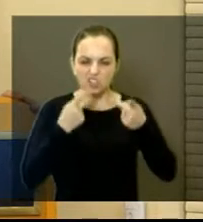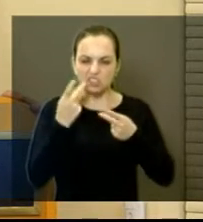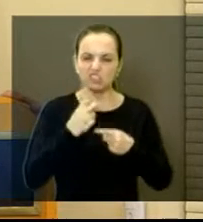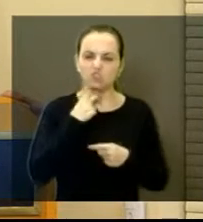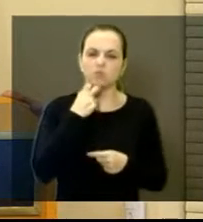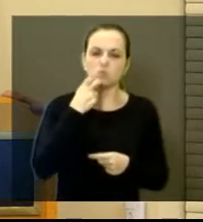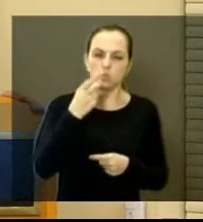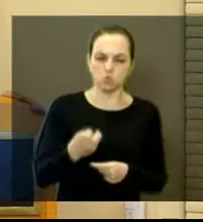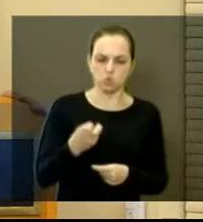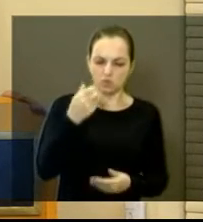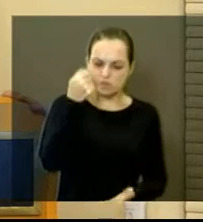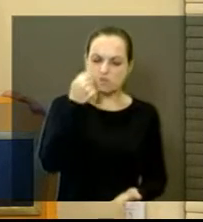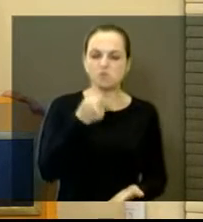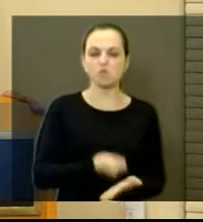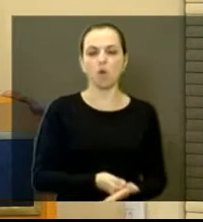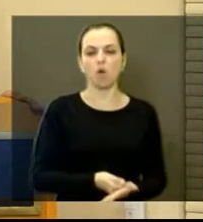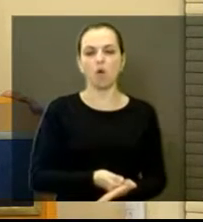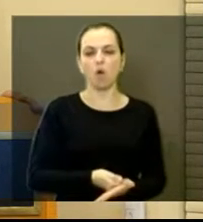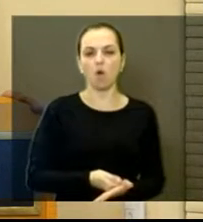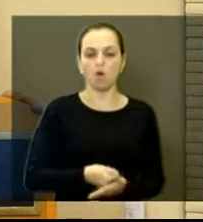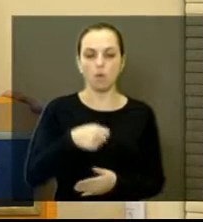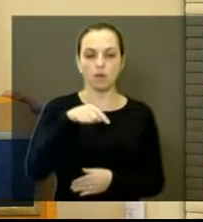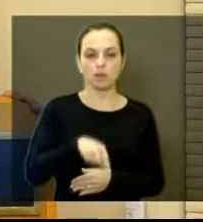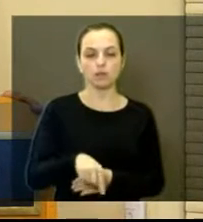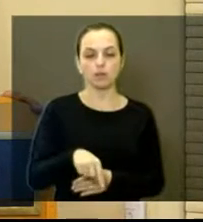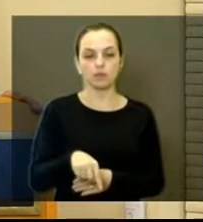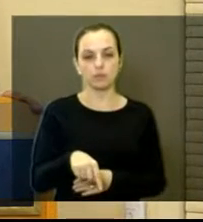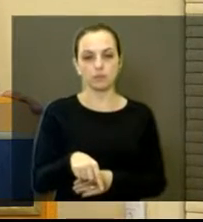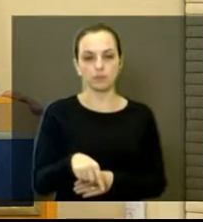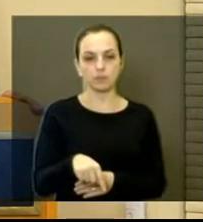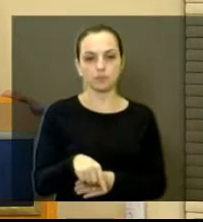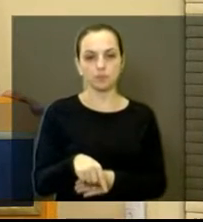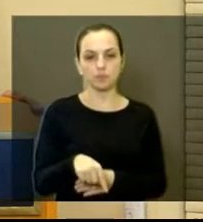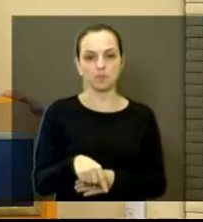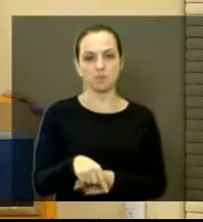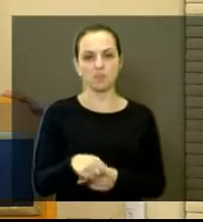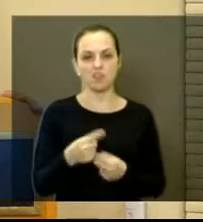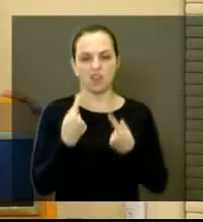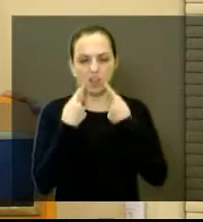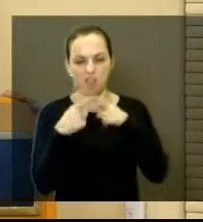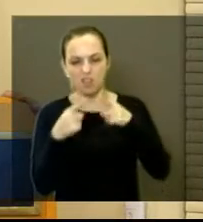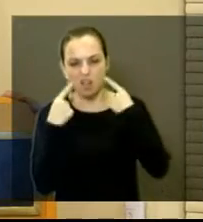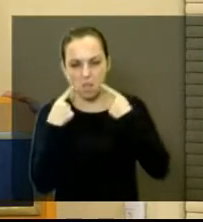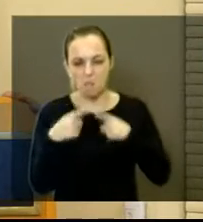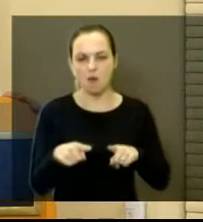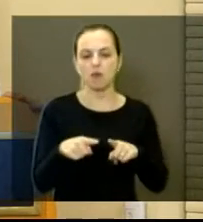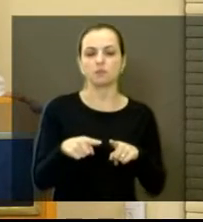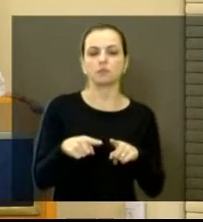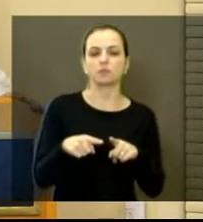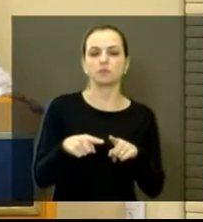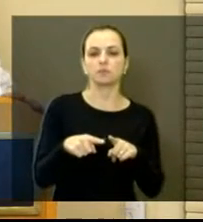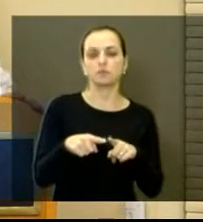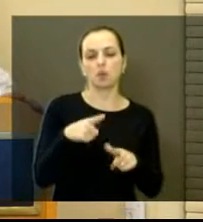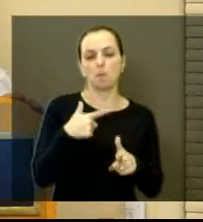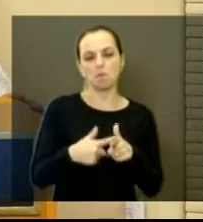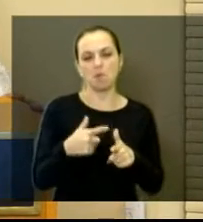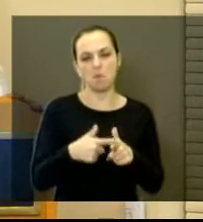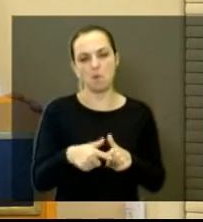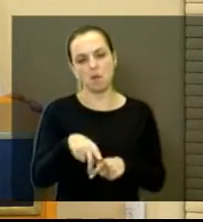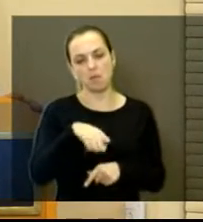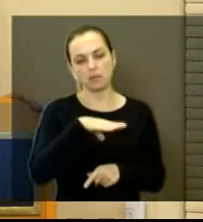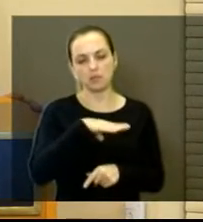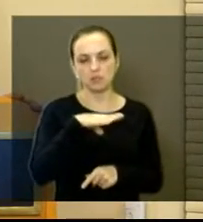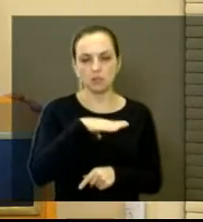esbravejar, bater forte aqui nesse local. reclamar de problemas da